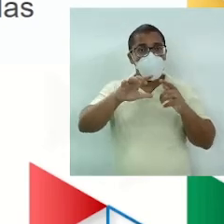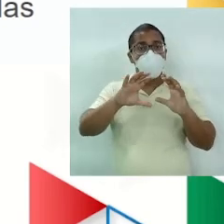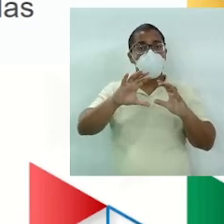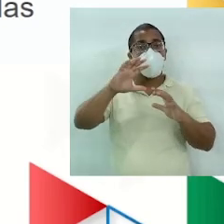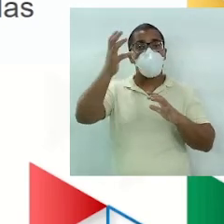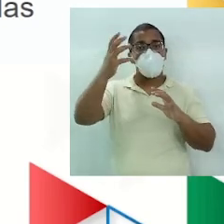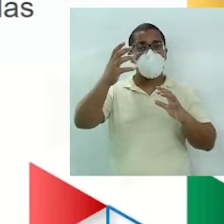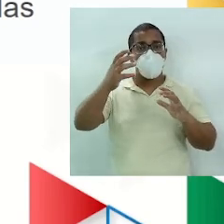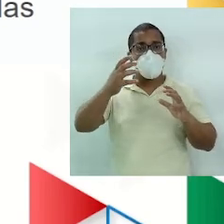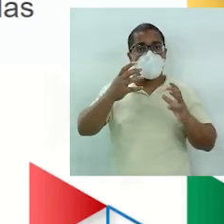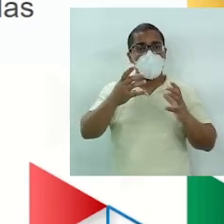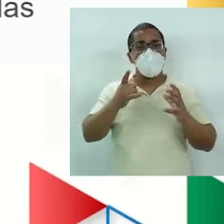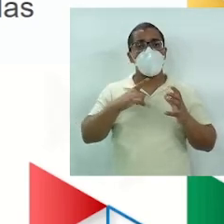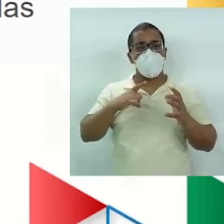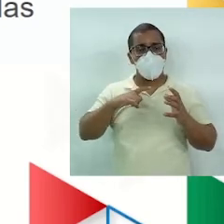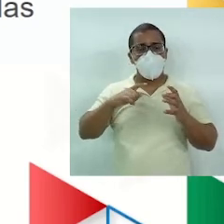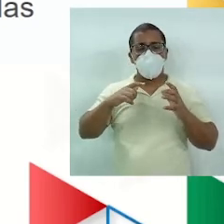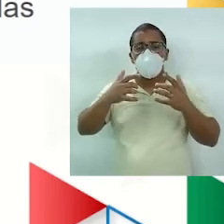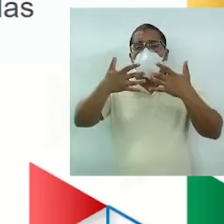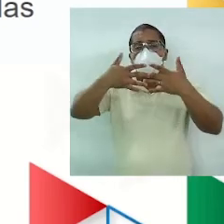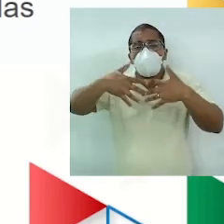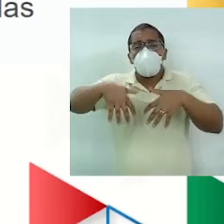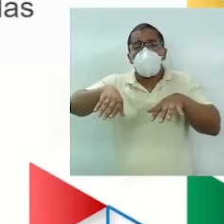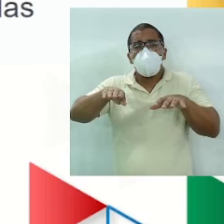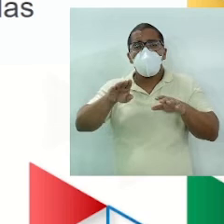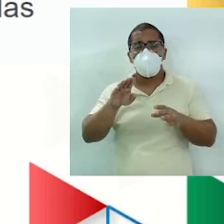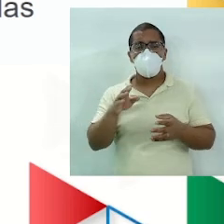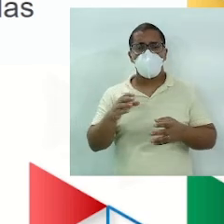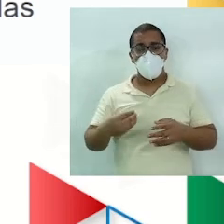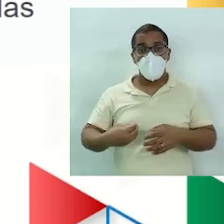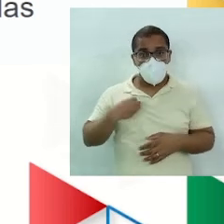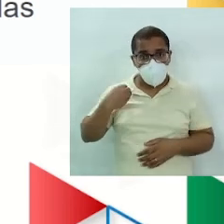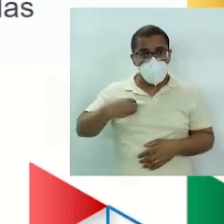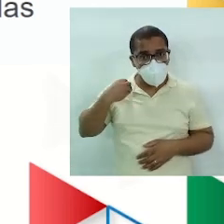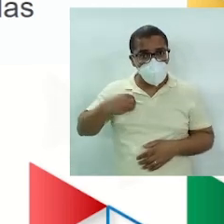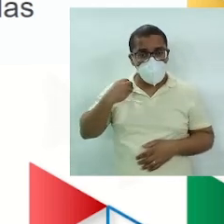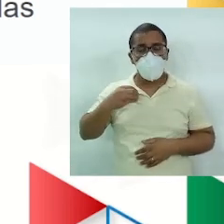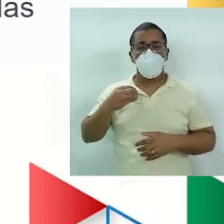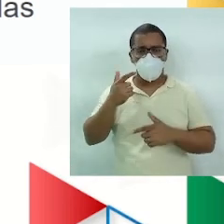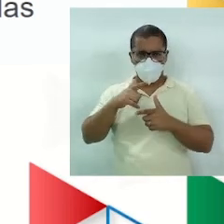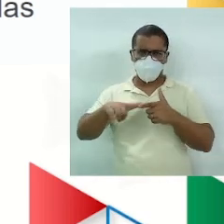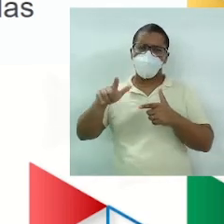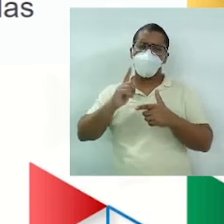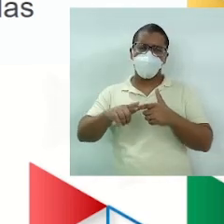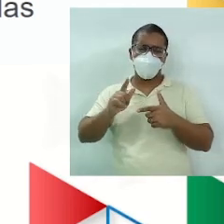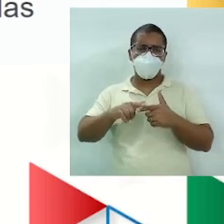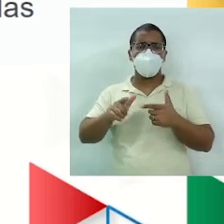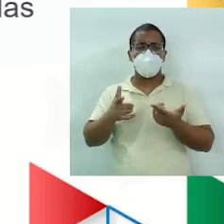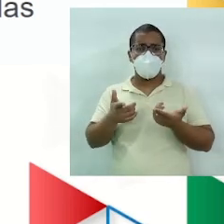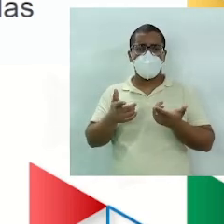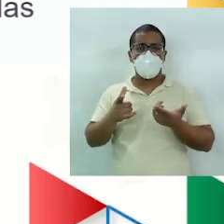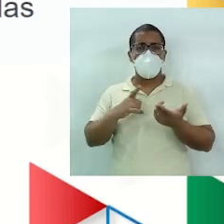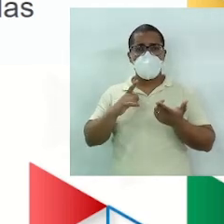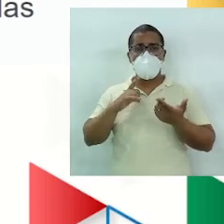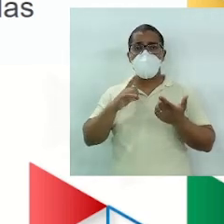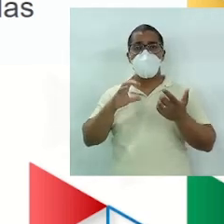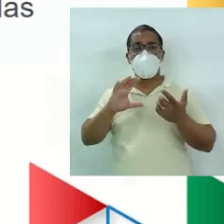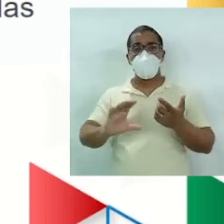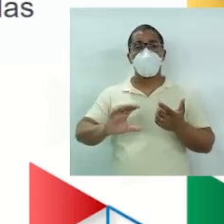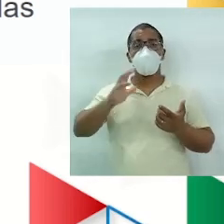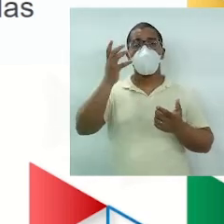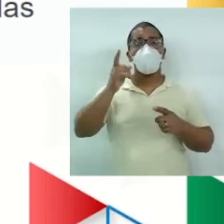para a biodiversidade e para as atividades humanas. Esse fenômeno tem como uma de suas